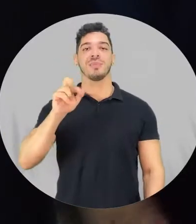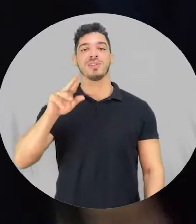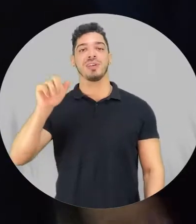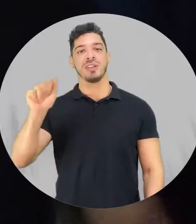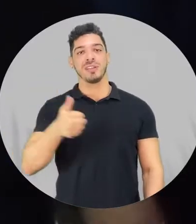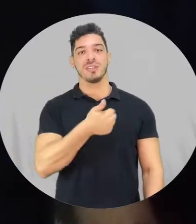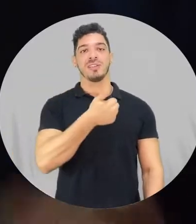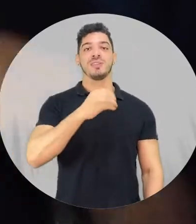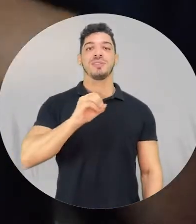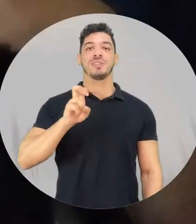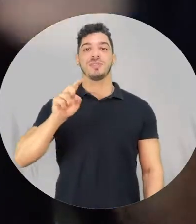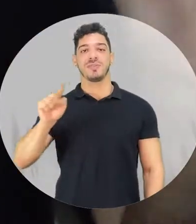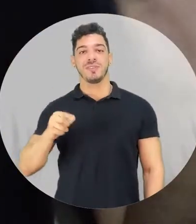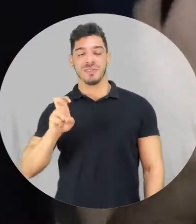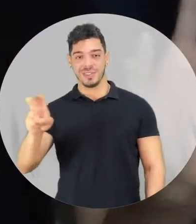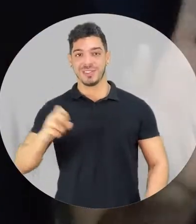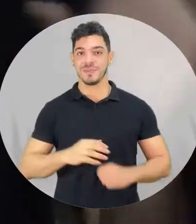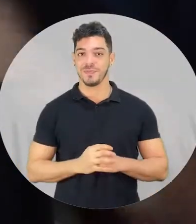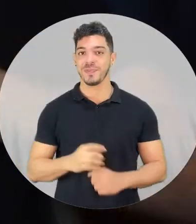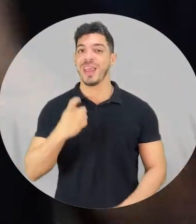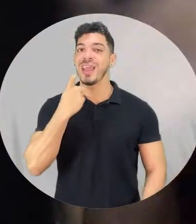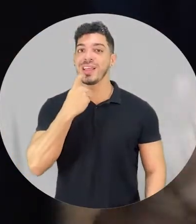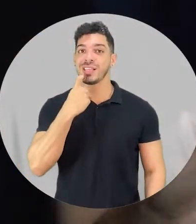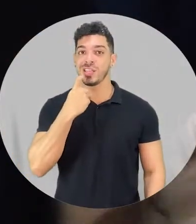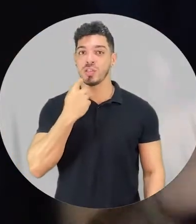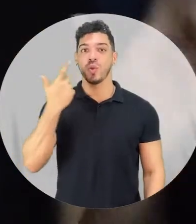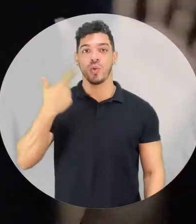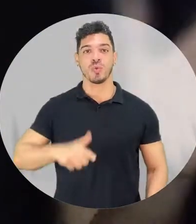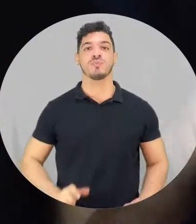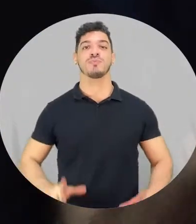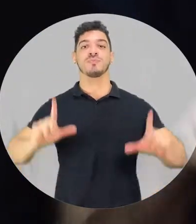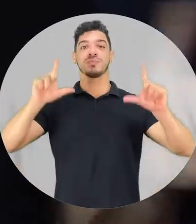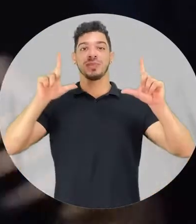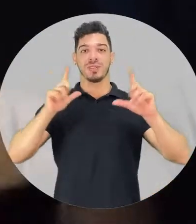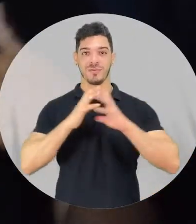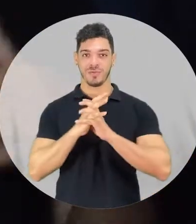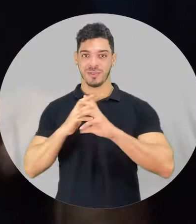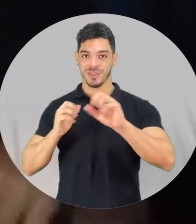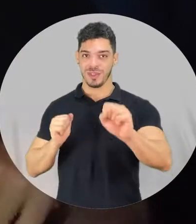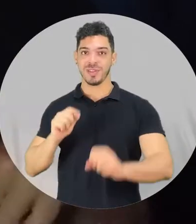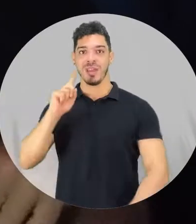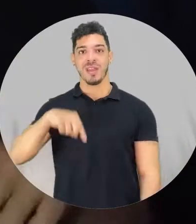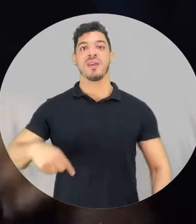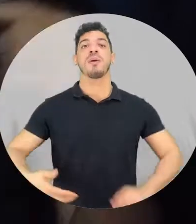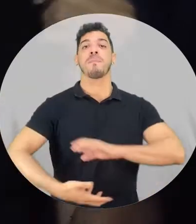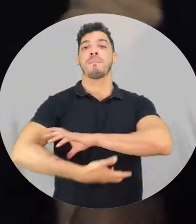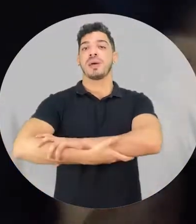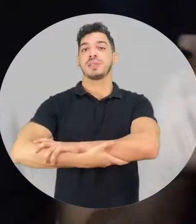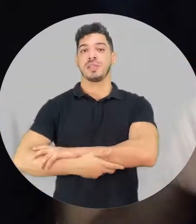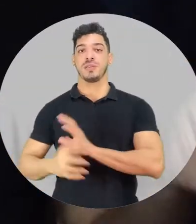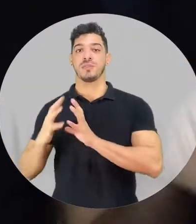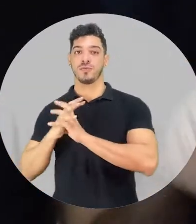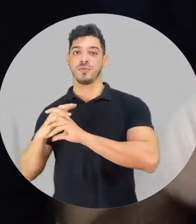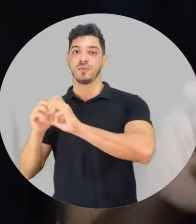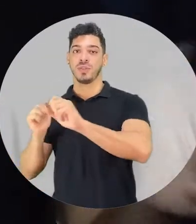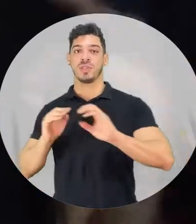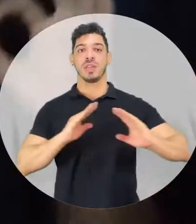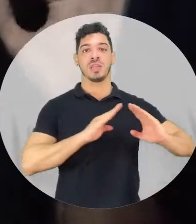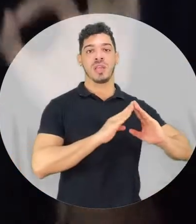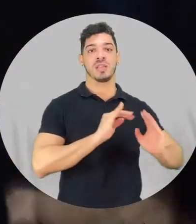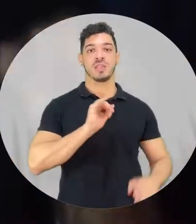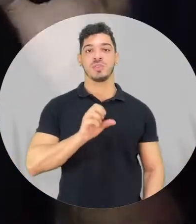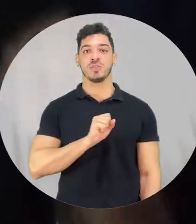105,5. Na sexta-feira tem mais painel, uma parceria entre a Fundação Casa de José Américo e a